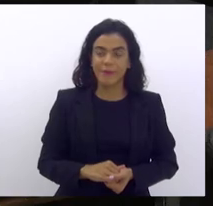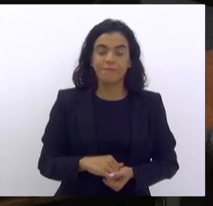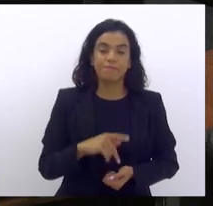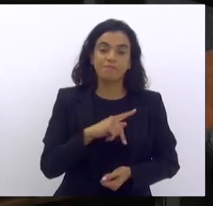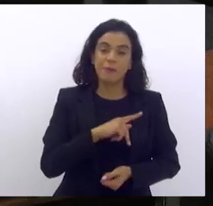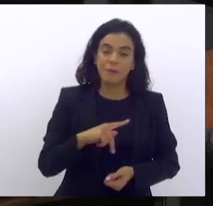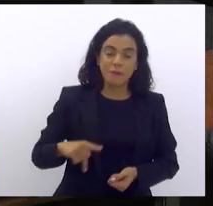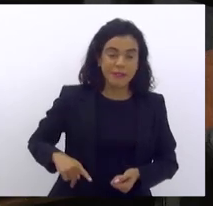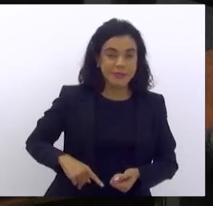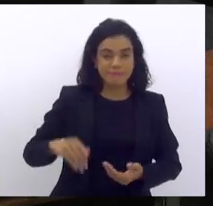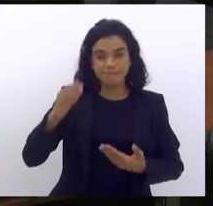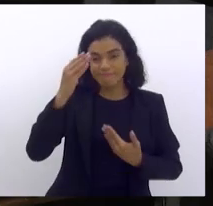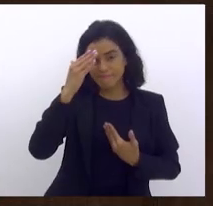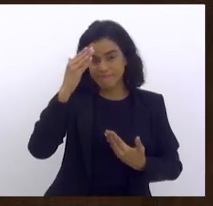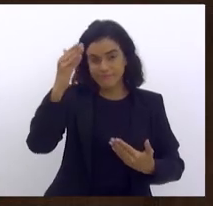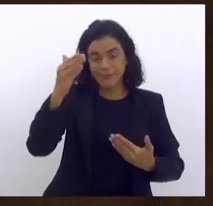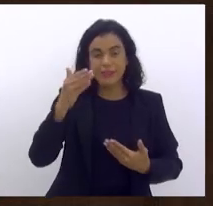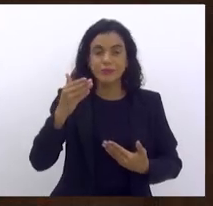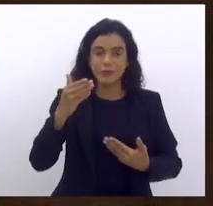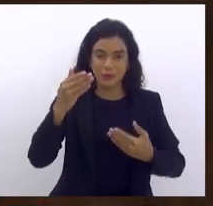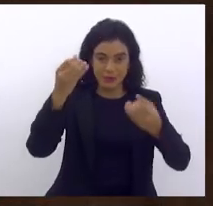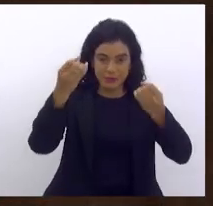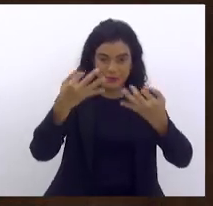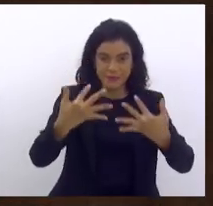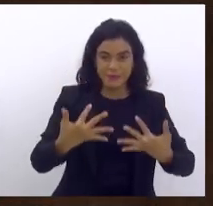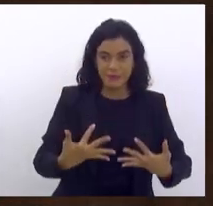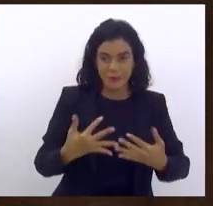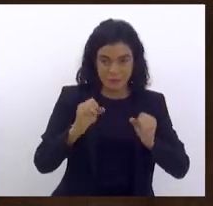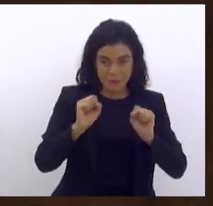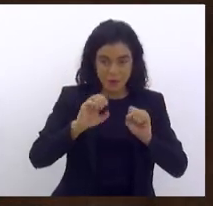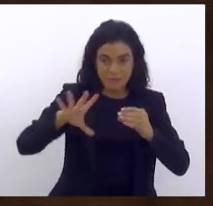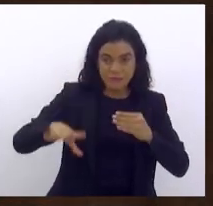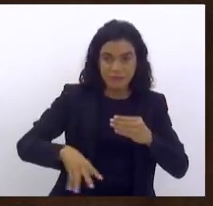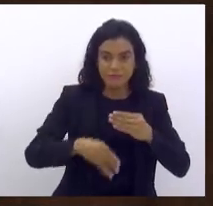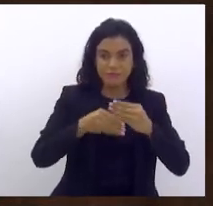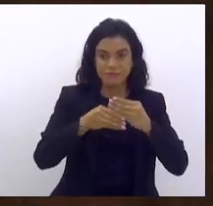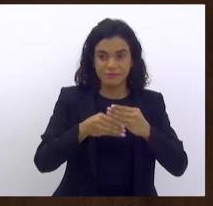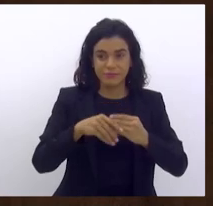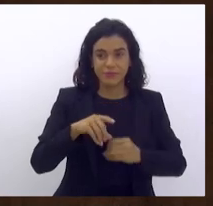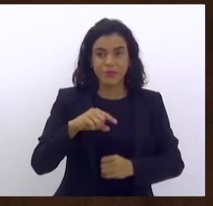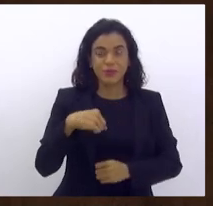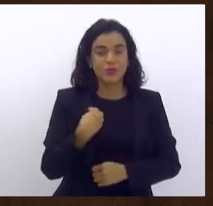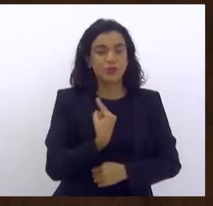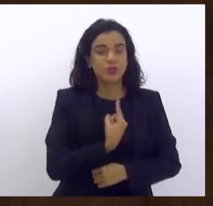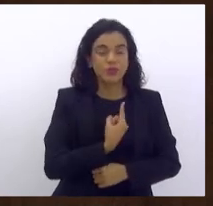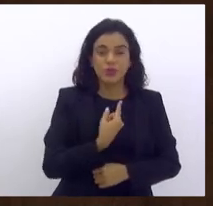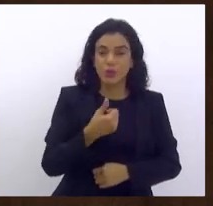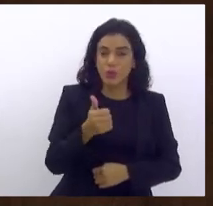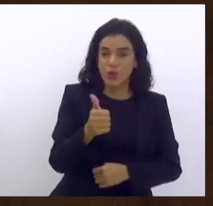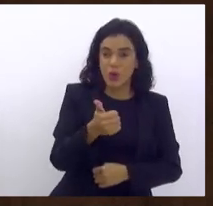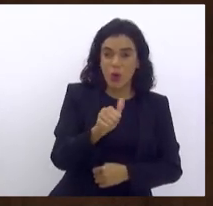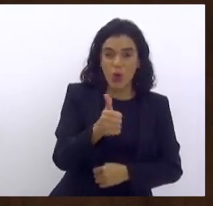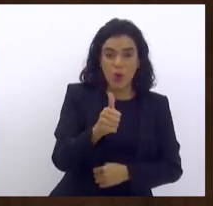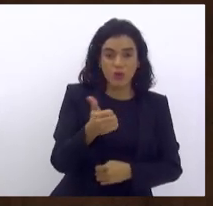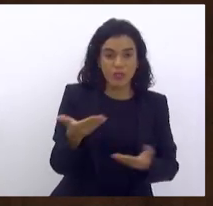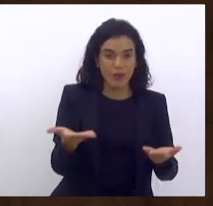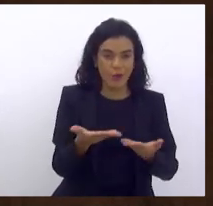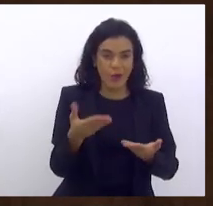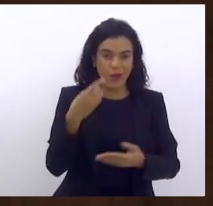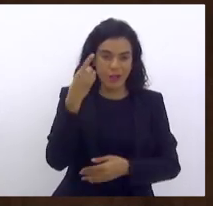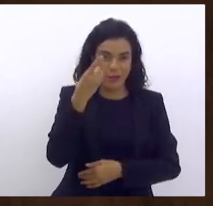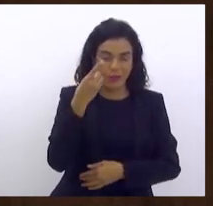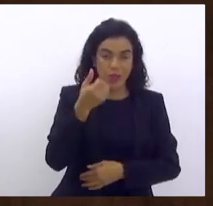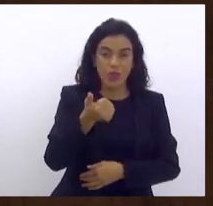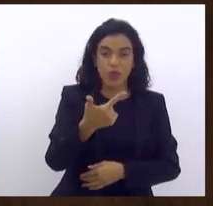Presidente, agradecendo a sua observação, me permita fazer uma observação, somos apenas 11 deputados em plenário,